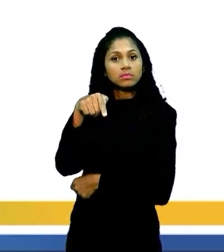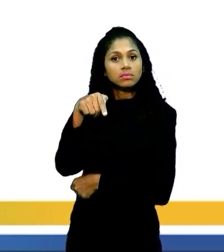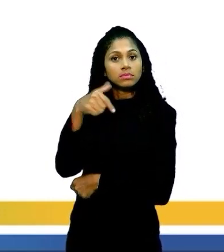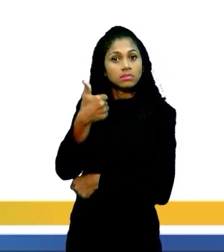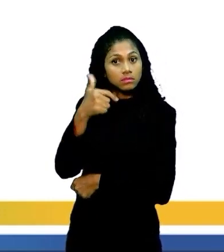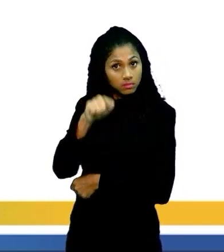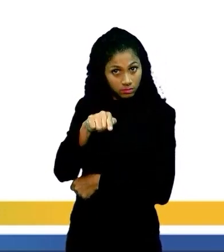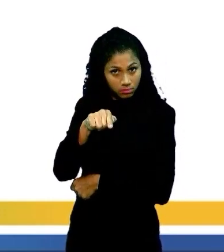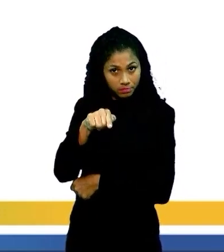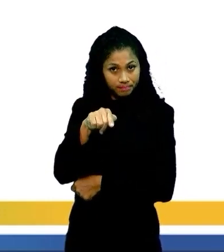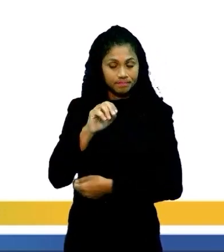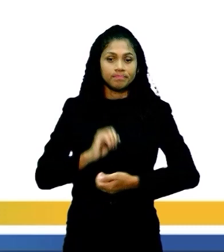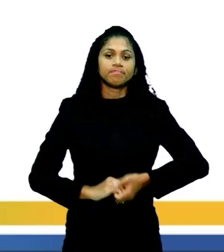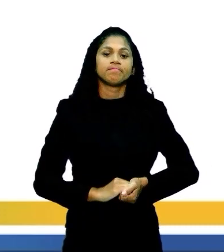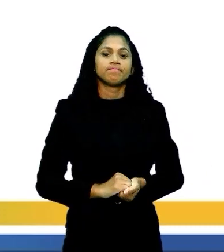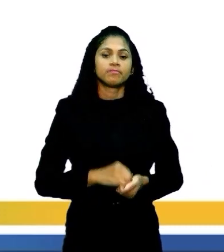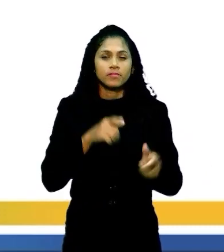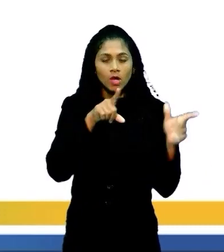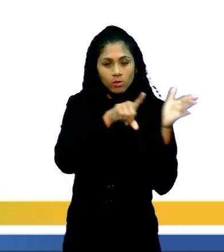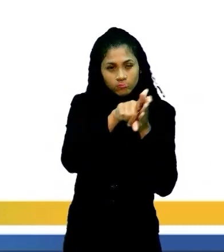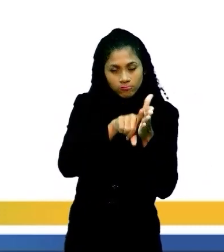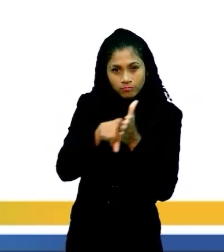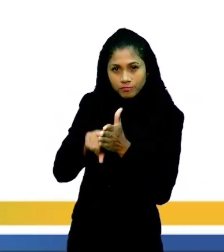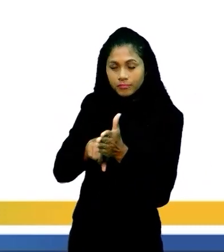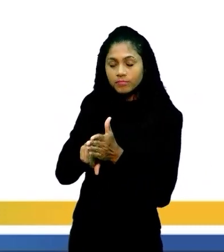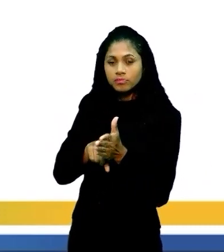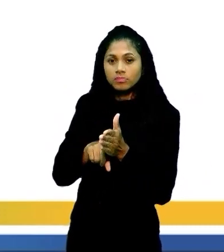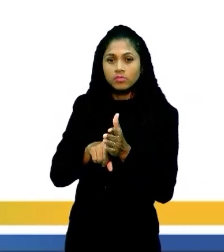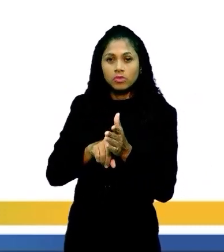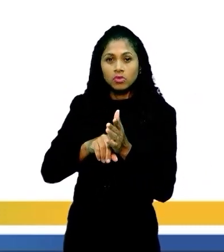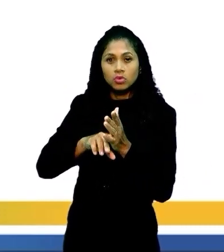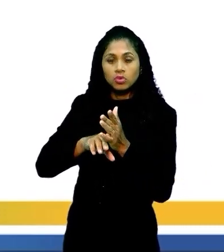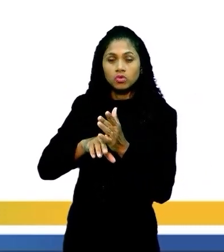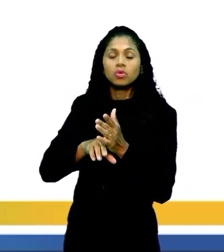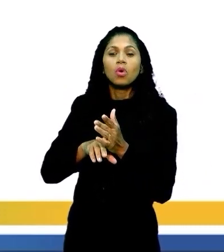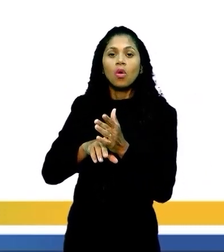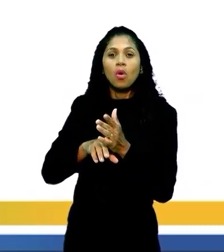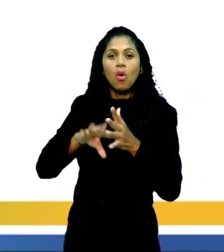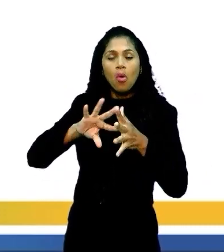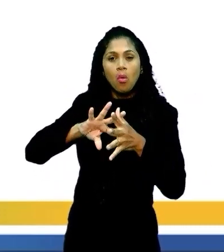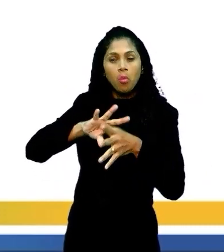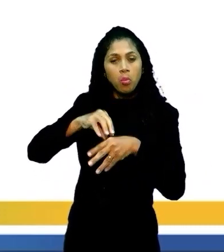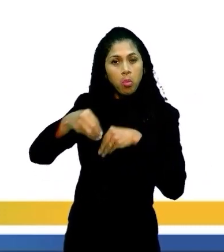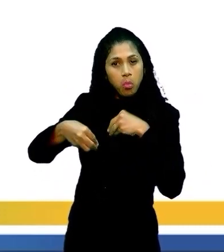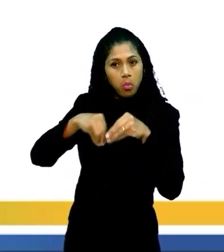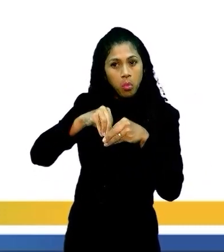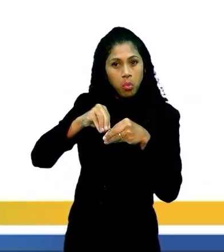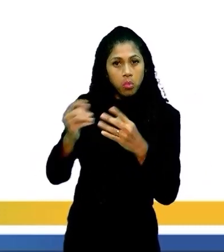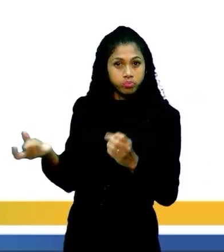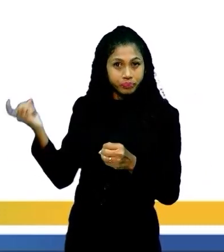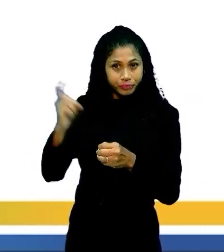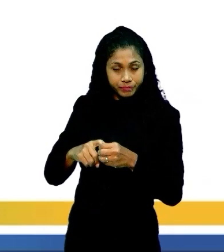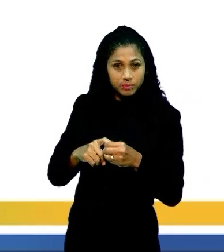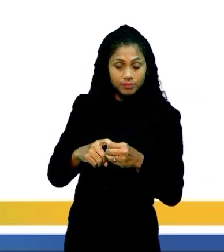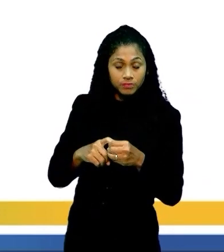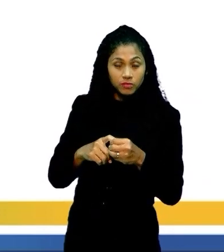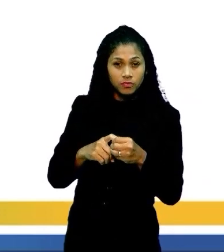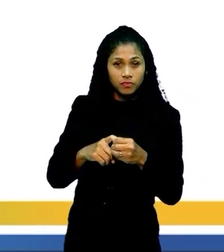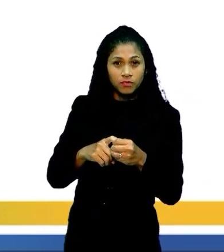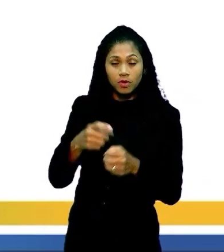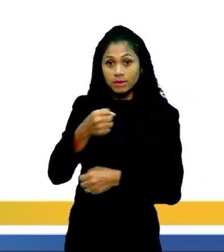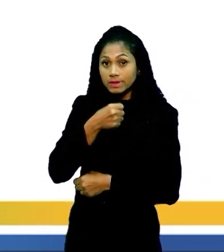questão. Em uma pesquisa sobre reciclagem, foram entrevistados 100 pessoas que